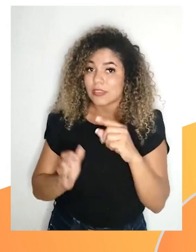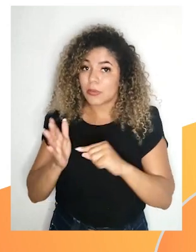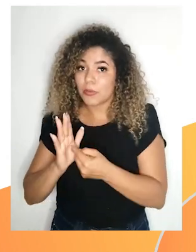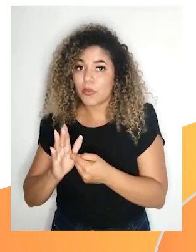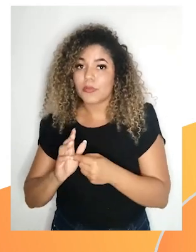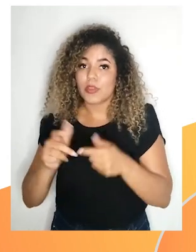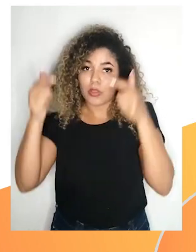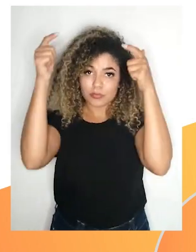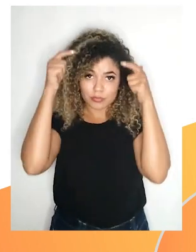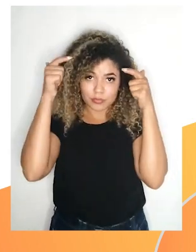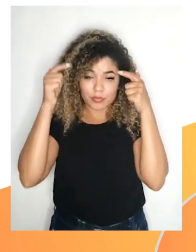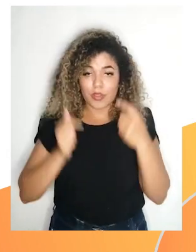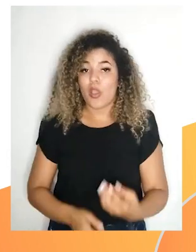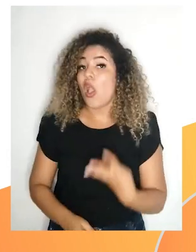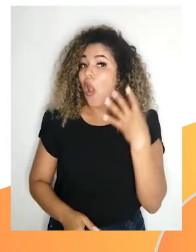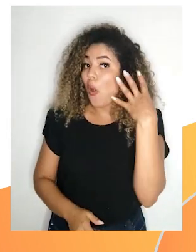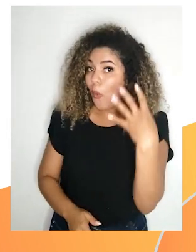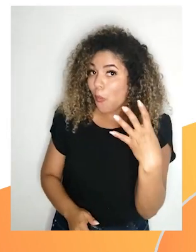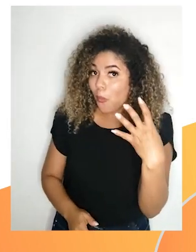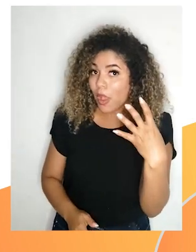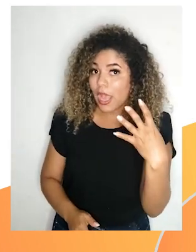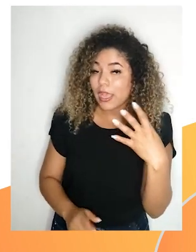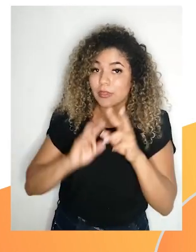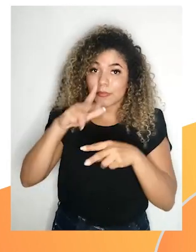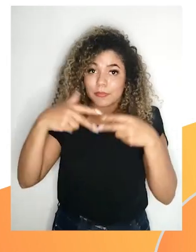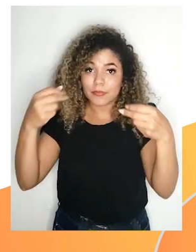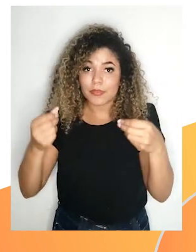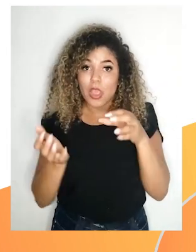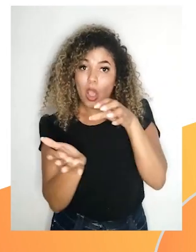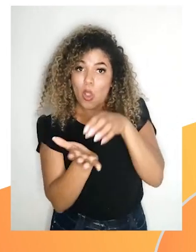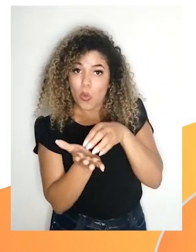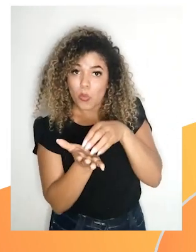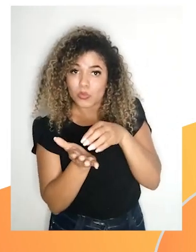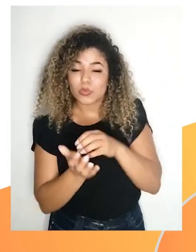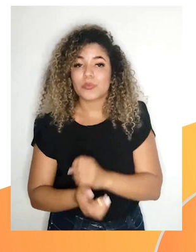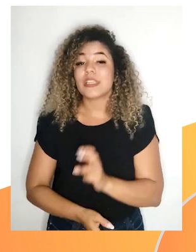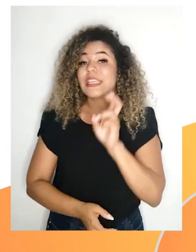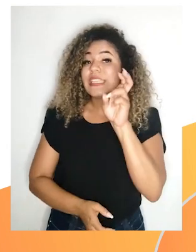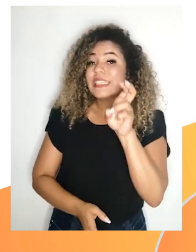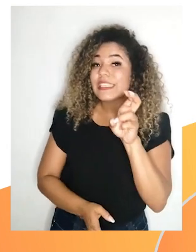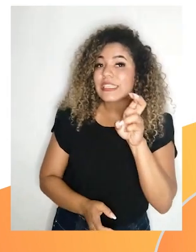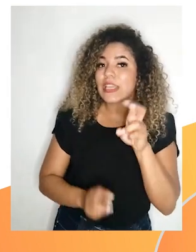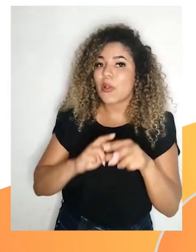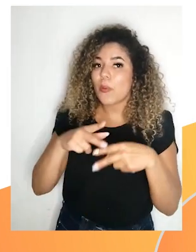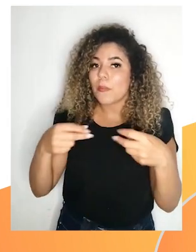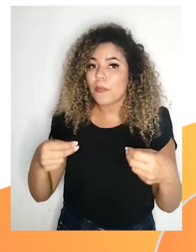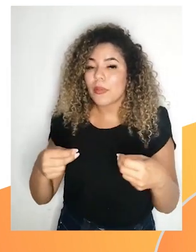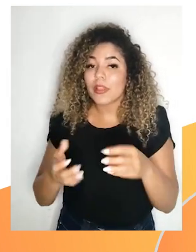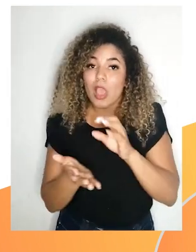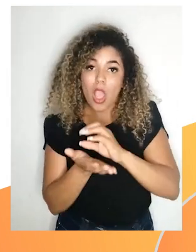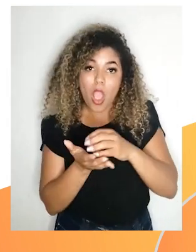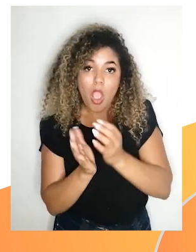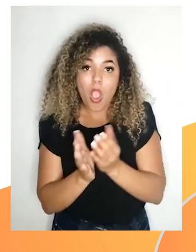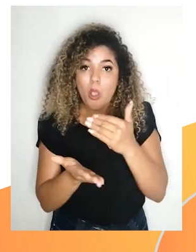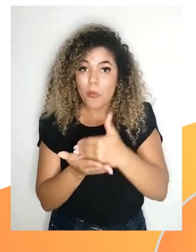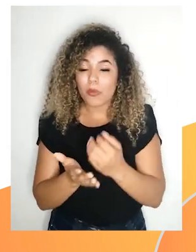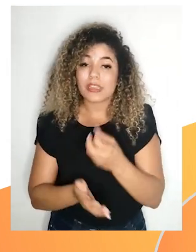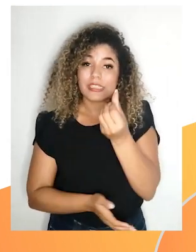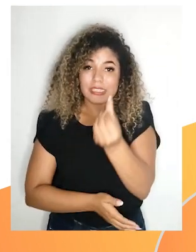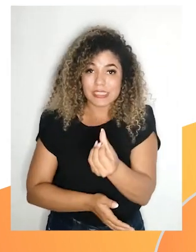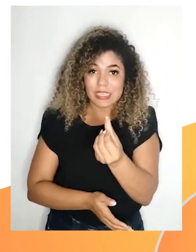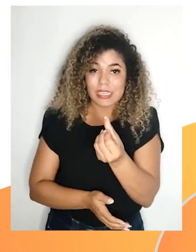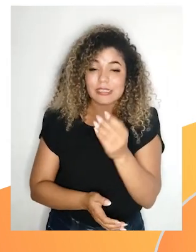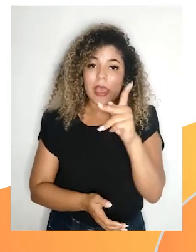O prêmio é um chapéu. 4 pontos, o prêmio é um cuscuz. 5 pontos, o prêmio é um bolo. 6 pontos,